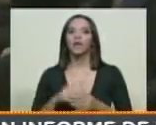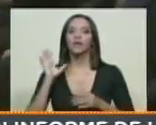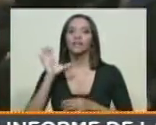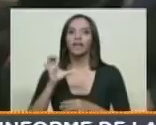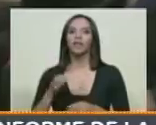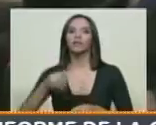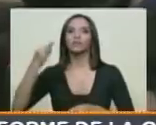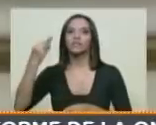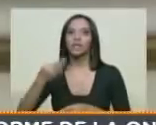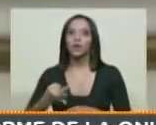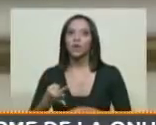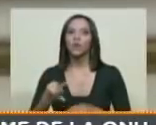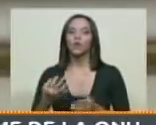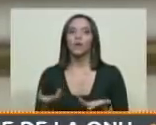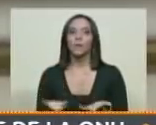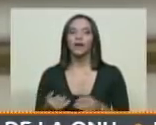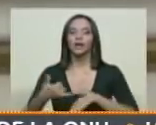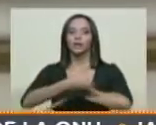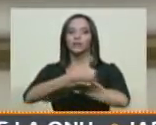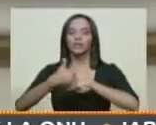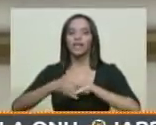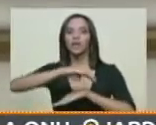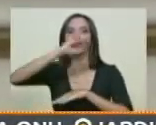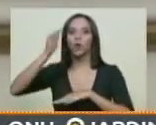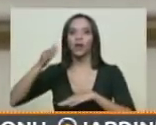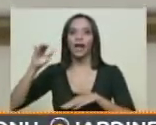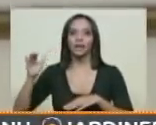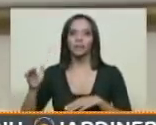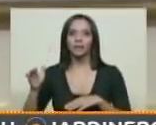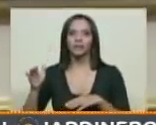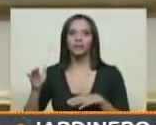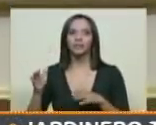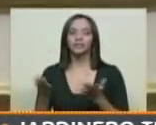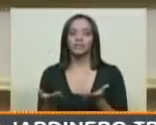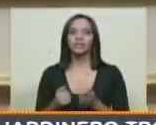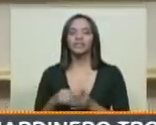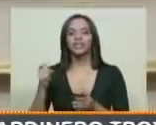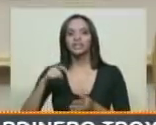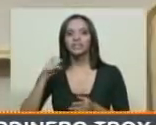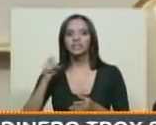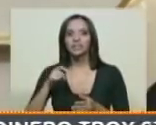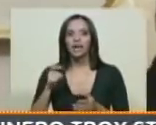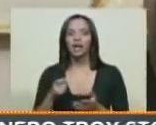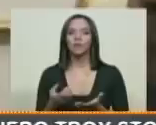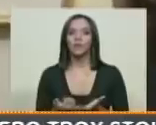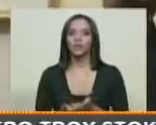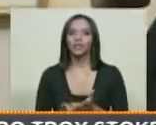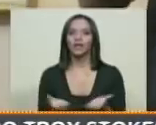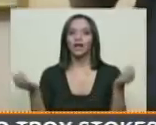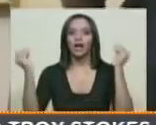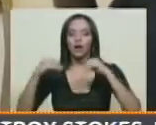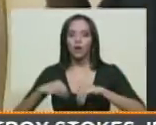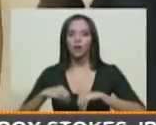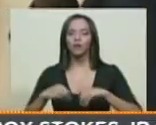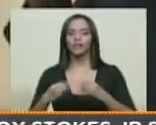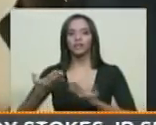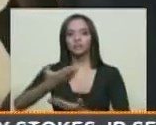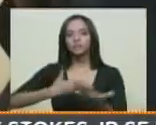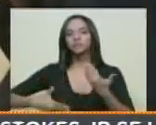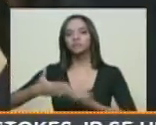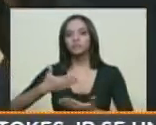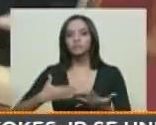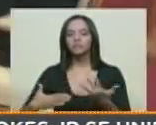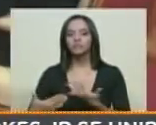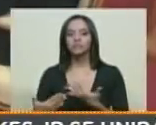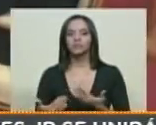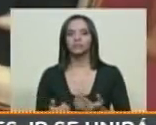de Guri para o estado de Roraima. Continue e necessitamos que esse contrato continue com qualidade, com qualidade de manutenção e que o